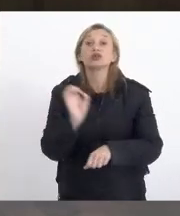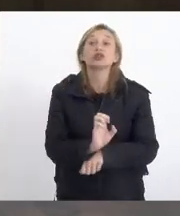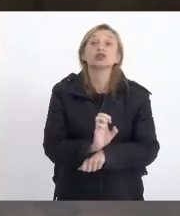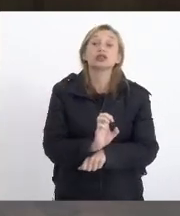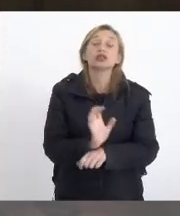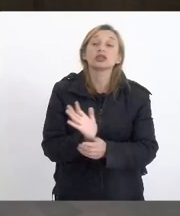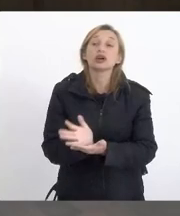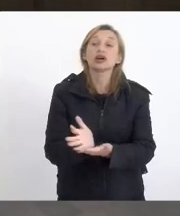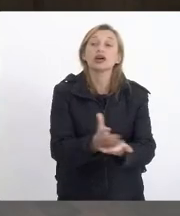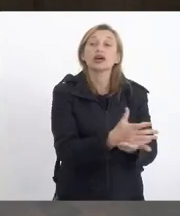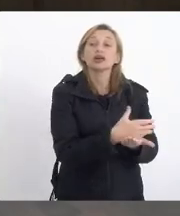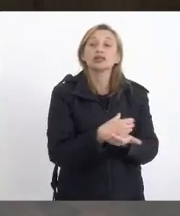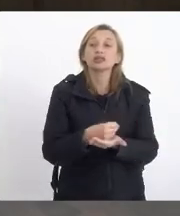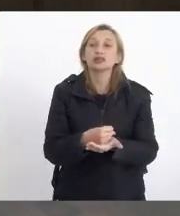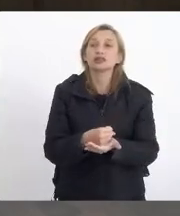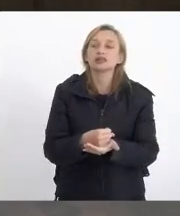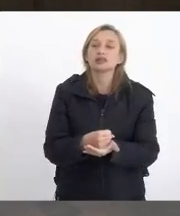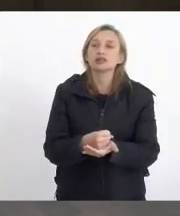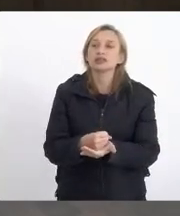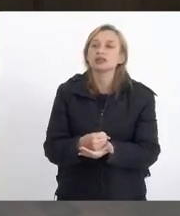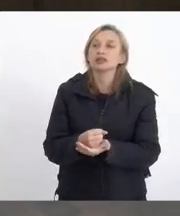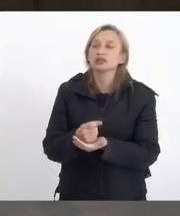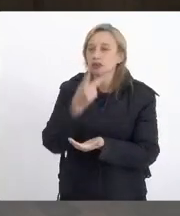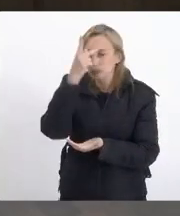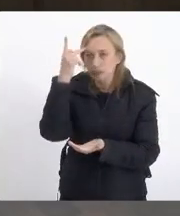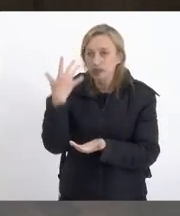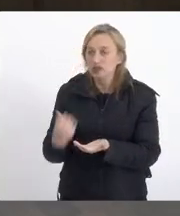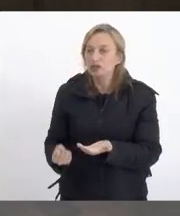passou a arrecadar com inativos e pensionistas